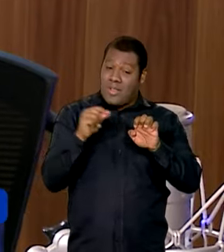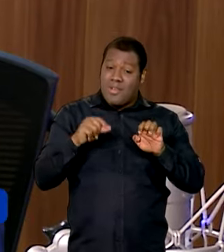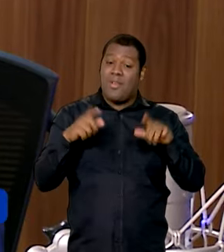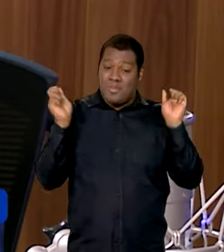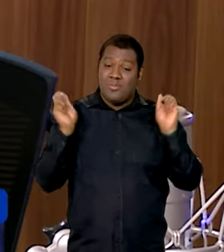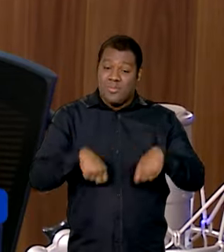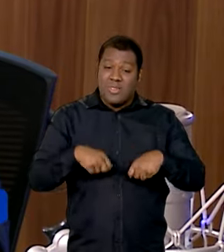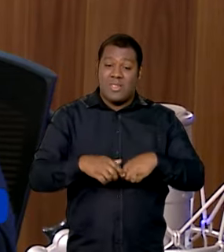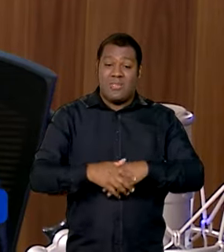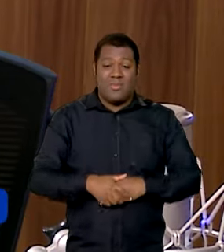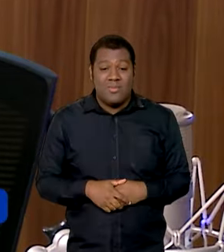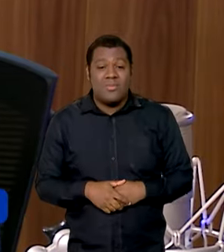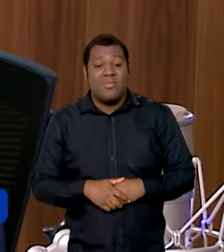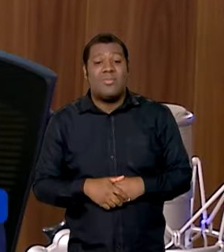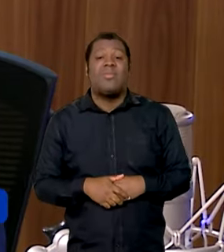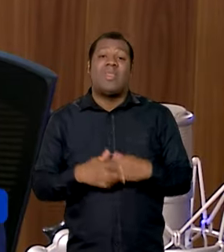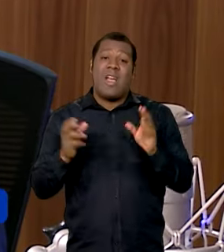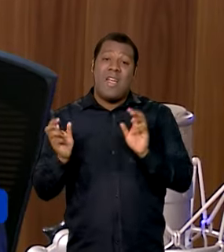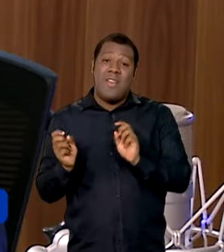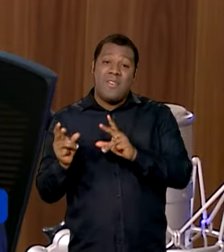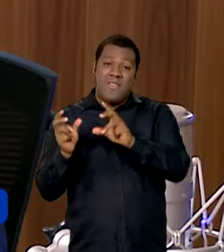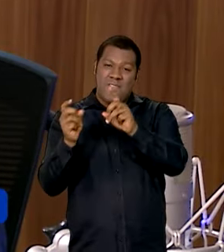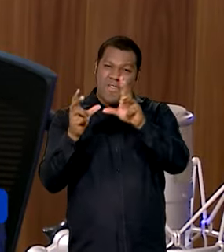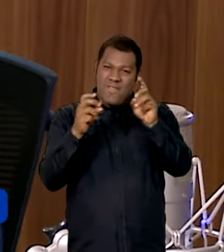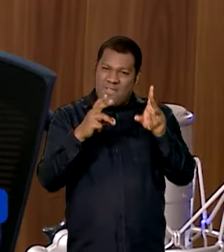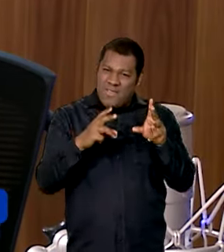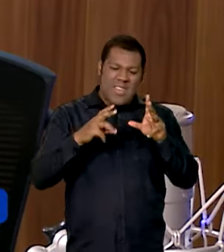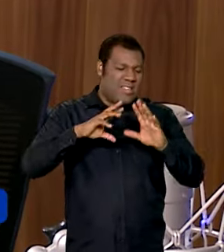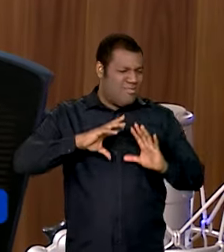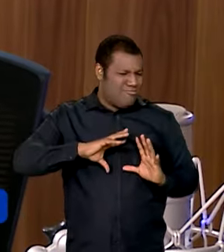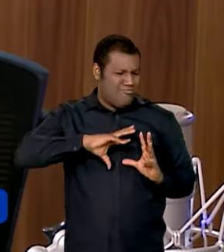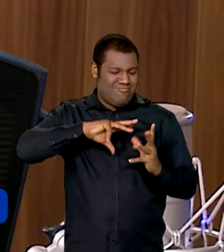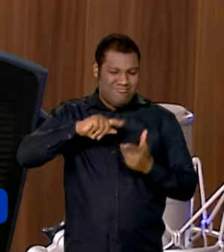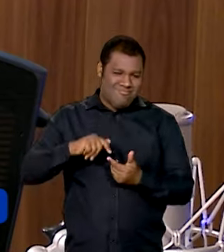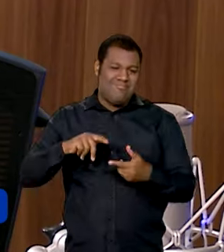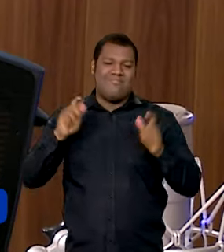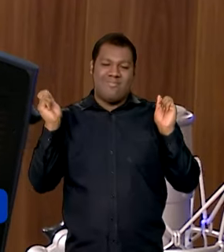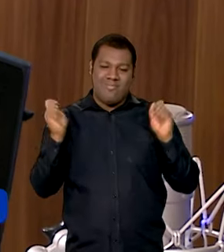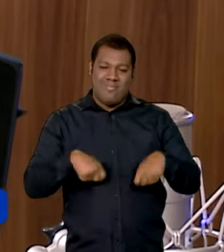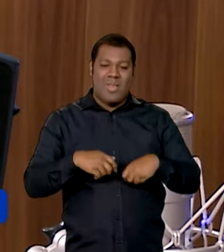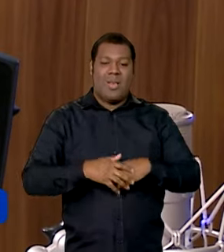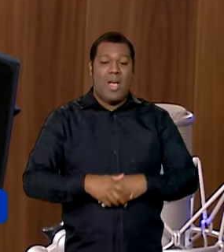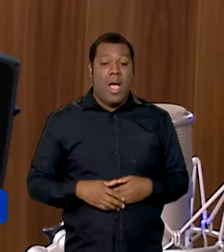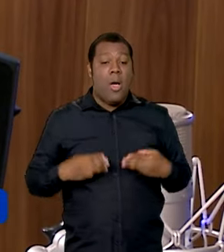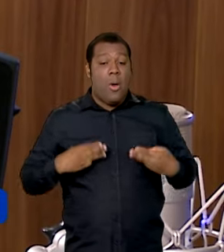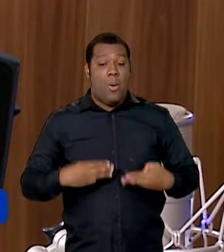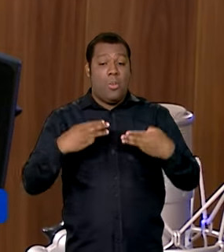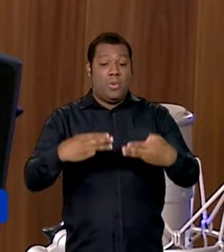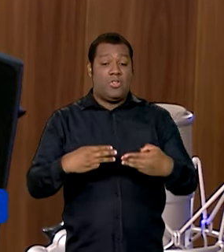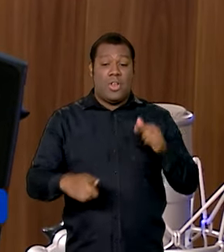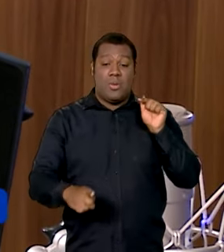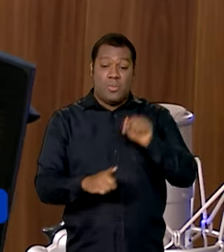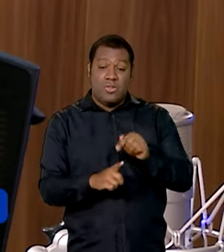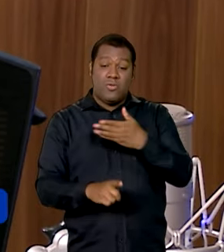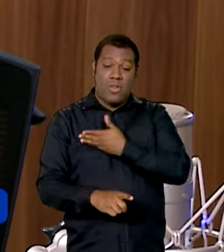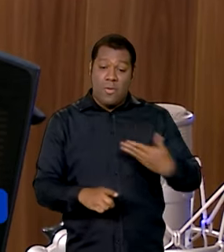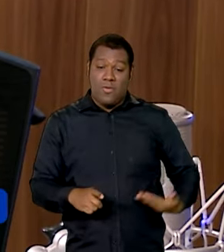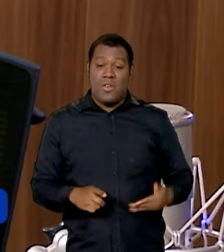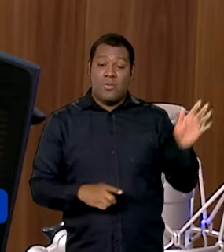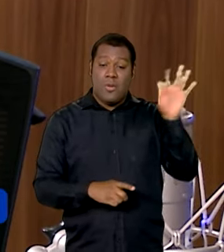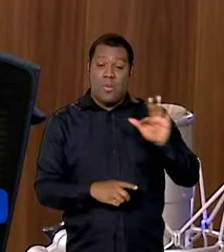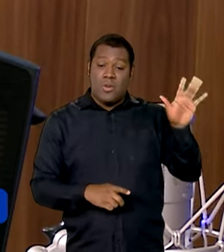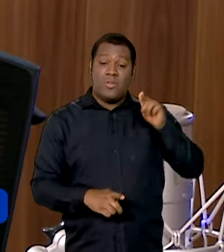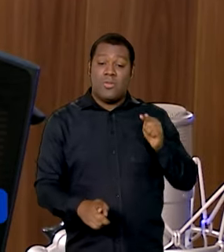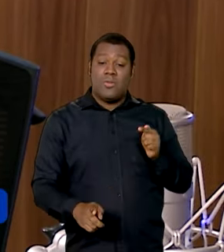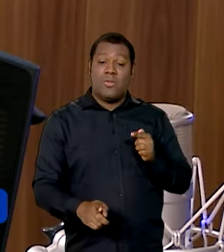deles produzindo e exportando para vários lugares do mundo então é essa linha de atuação do ministério e do governo federal no Amapá